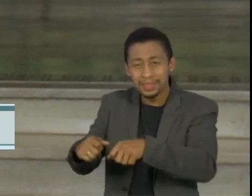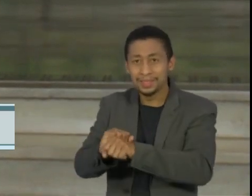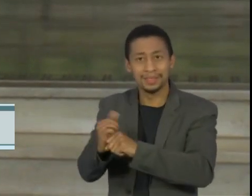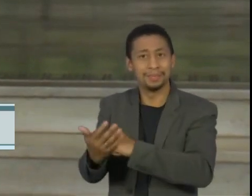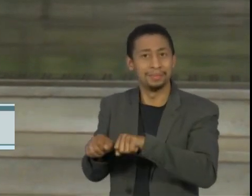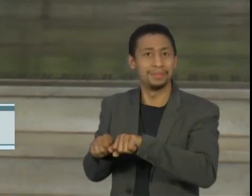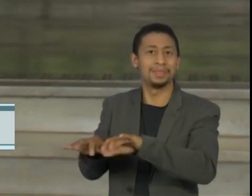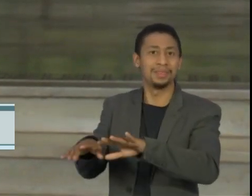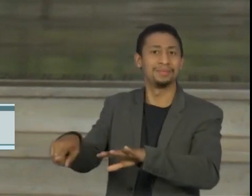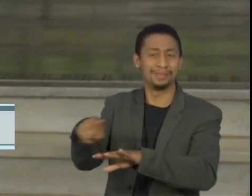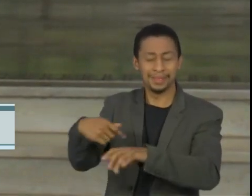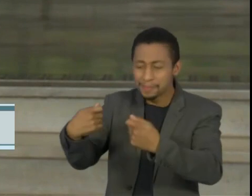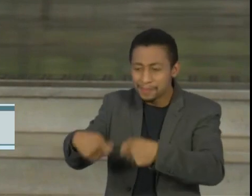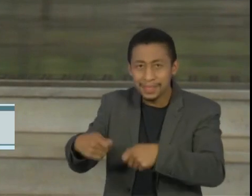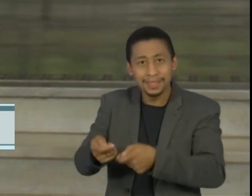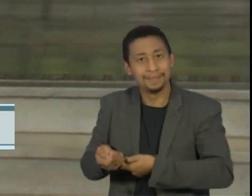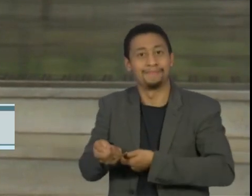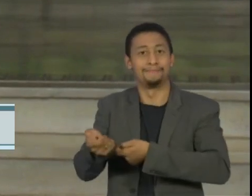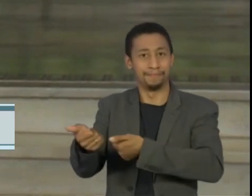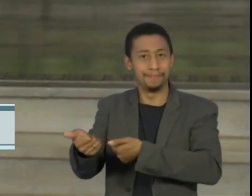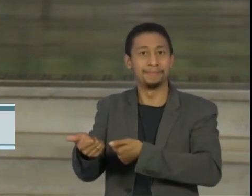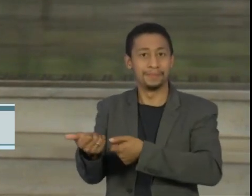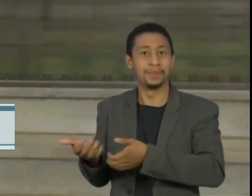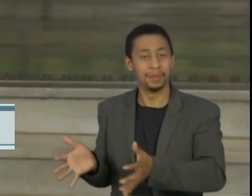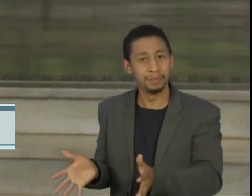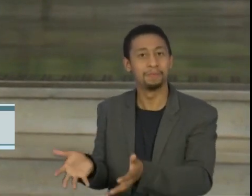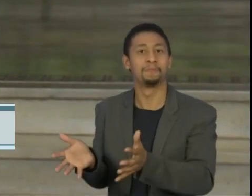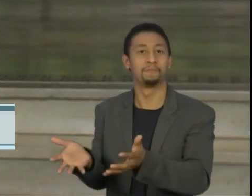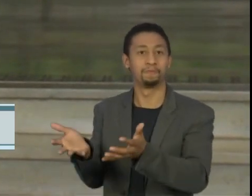sofrendo e que precisam deste apoio.